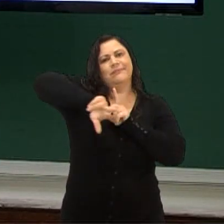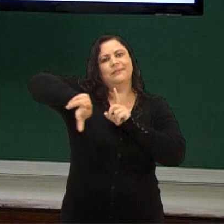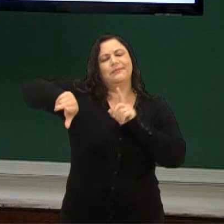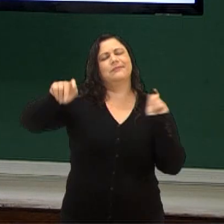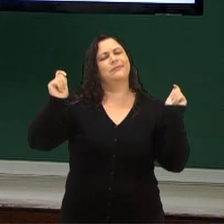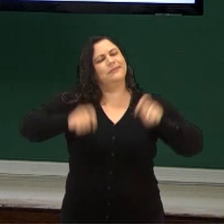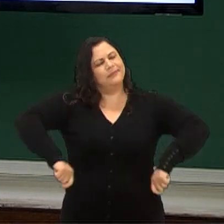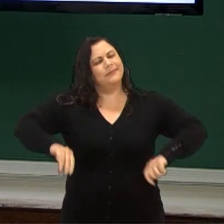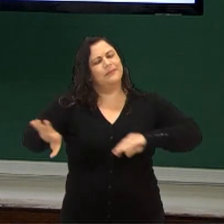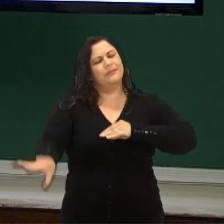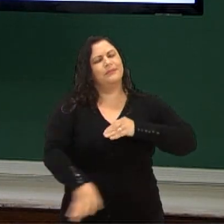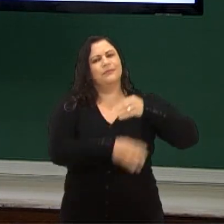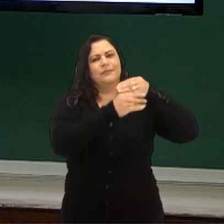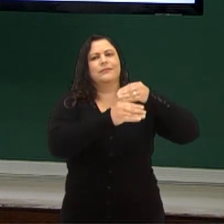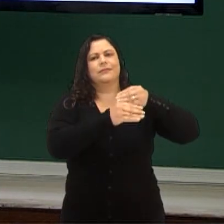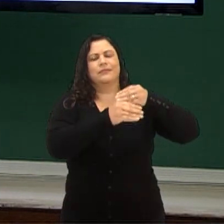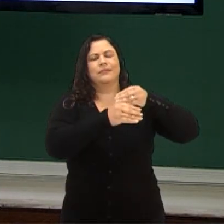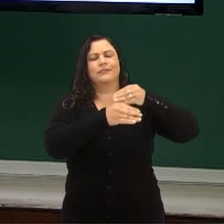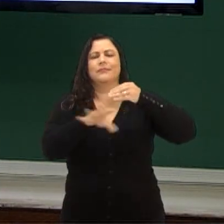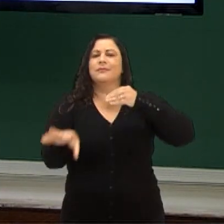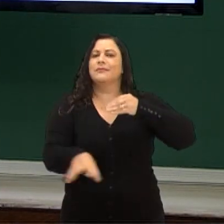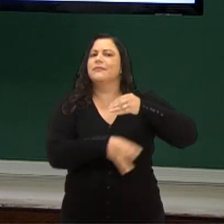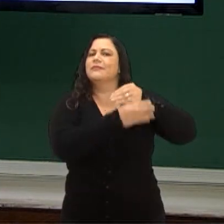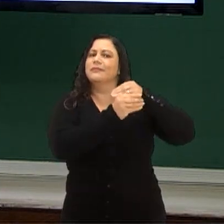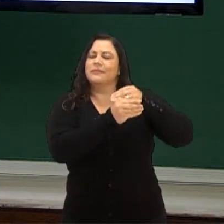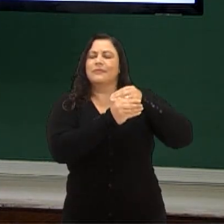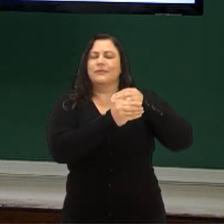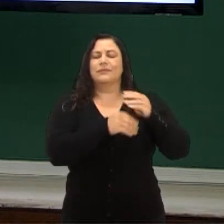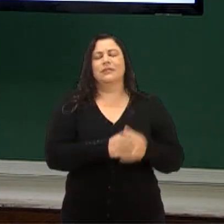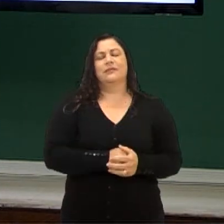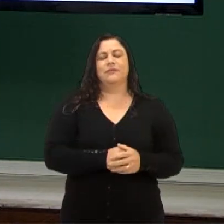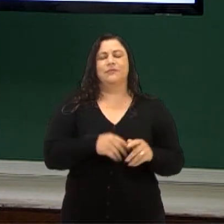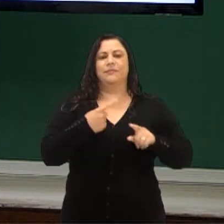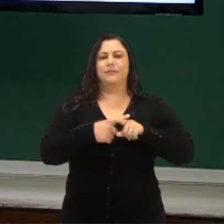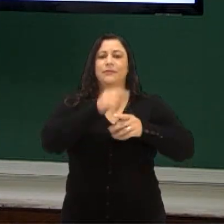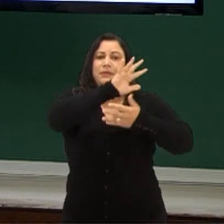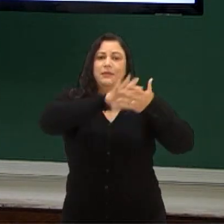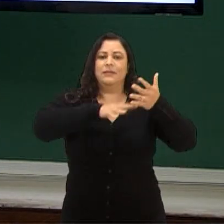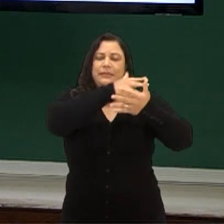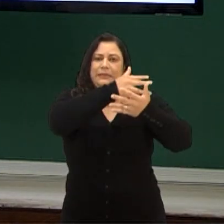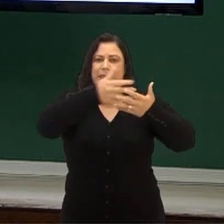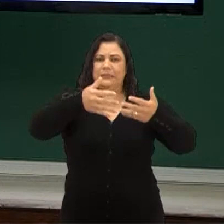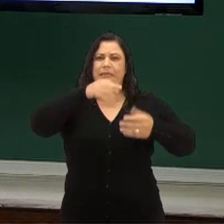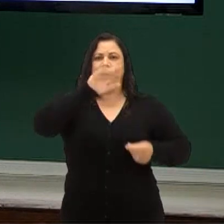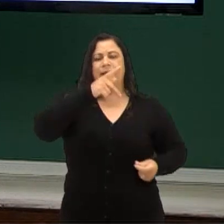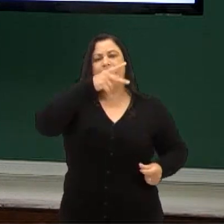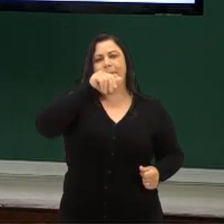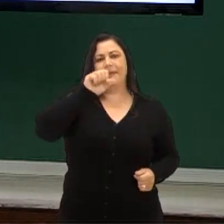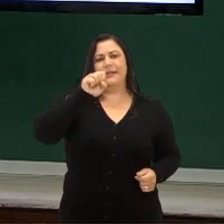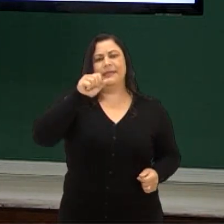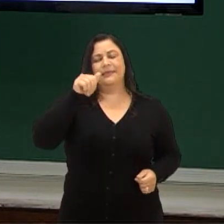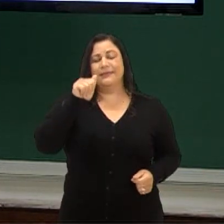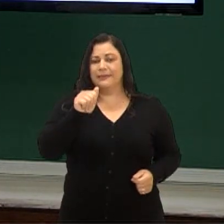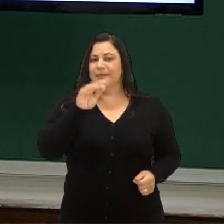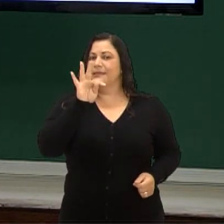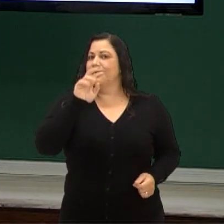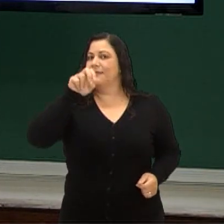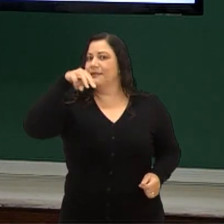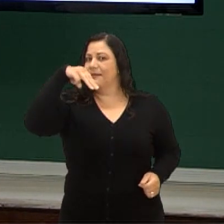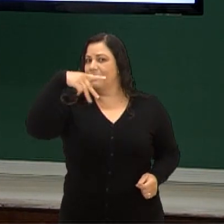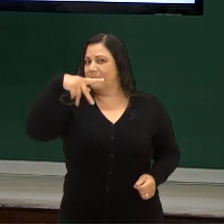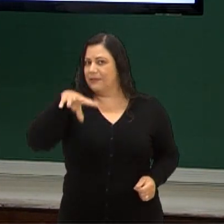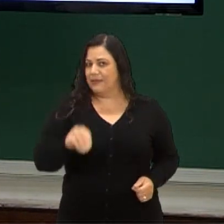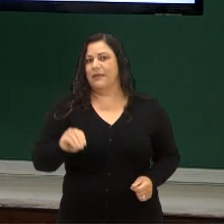para substituir o pouco espaço que tinha por passatempo ali, certo? Surgiu nos Estados Unidos, tá? A tirinha. Uma curiosidade para